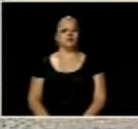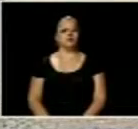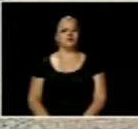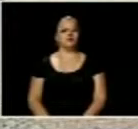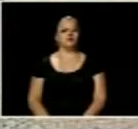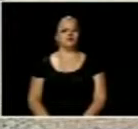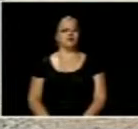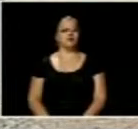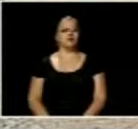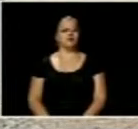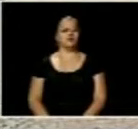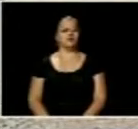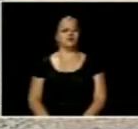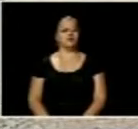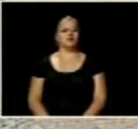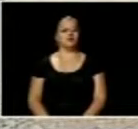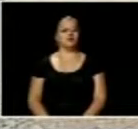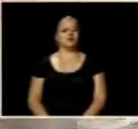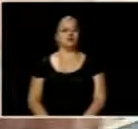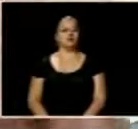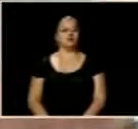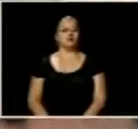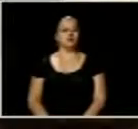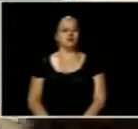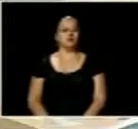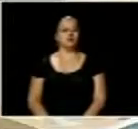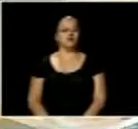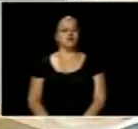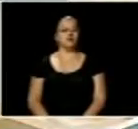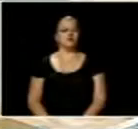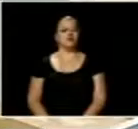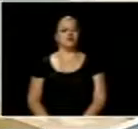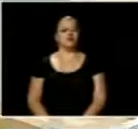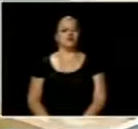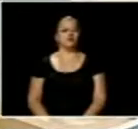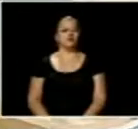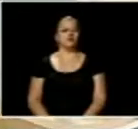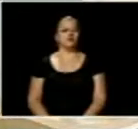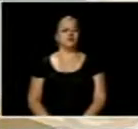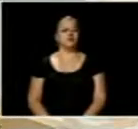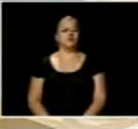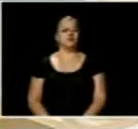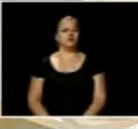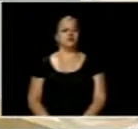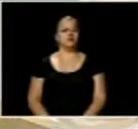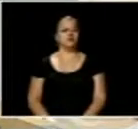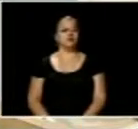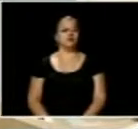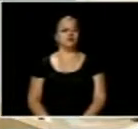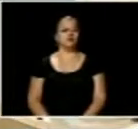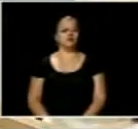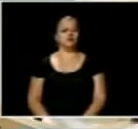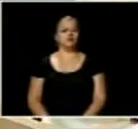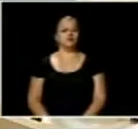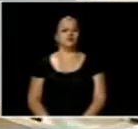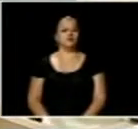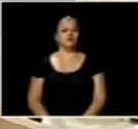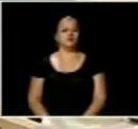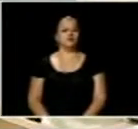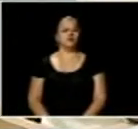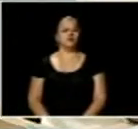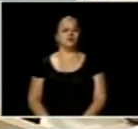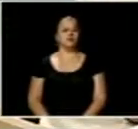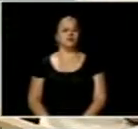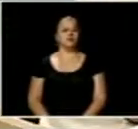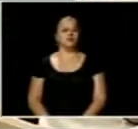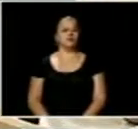Se confirmar a anuência do plenário, seja o mesmo dia que as duas possam comparecer nessa casa,